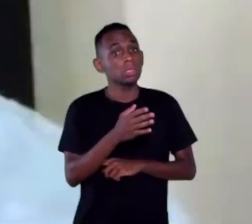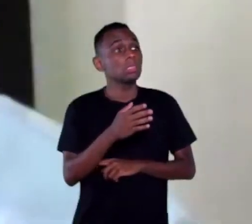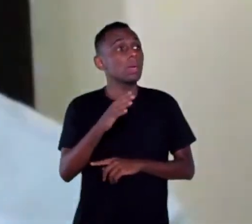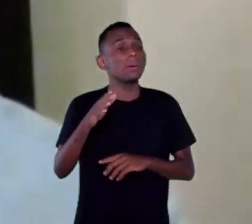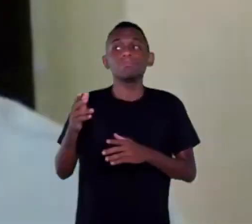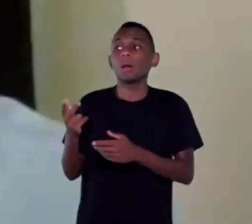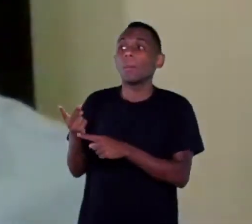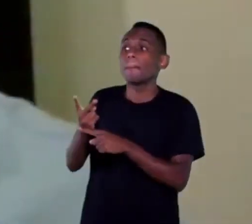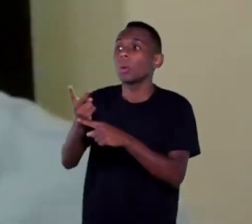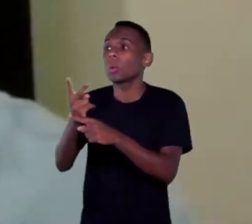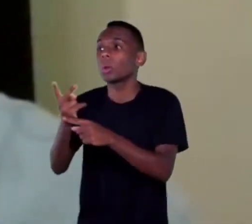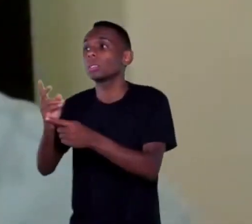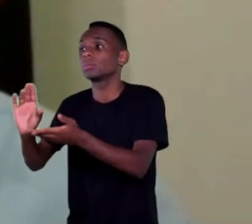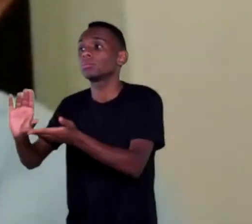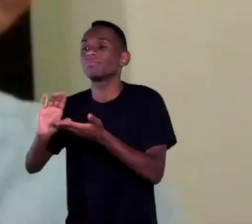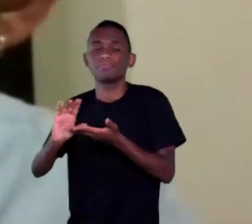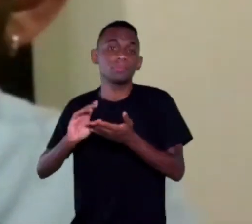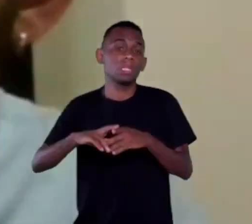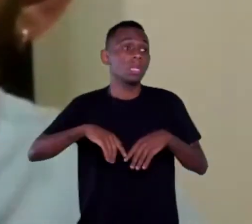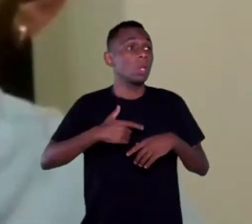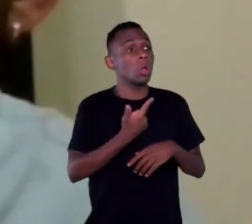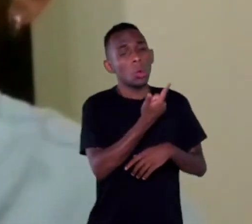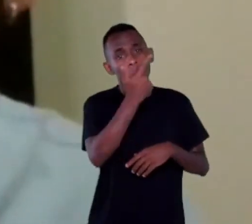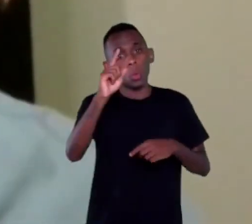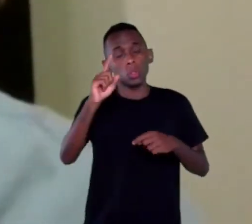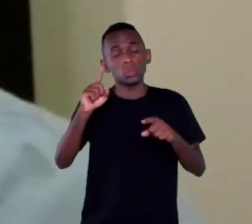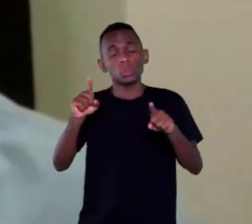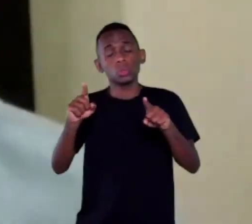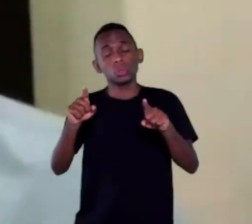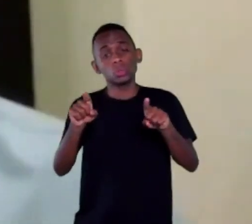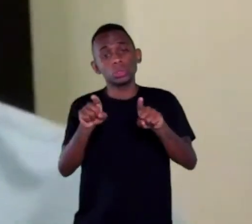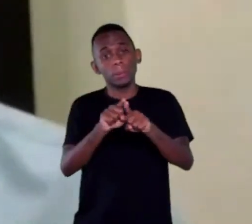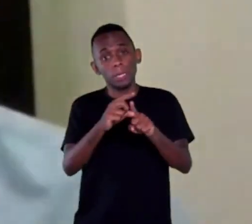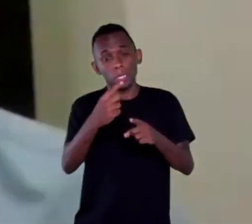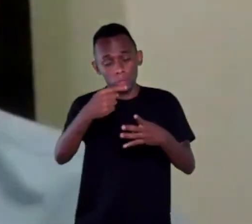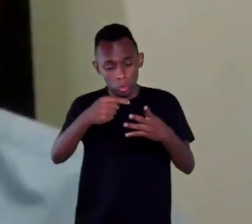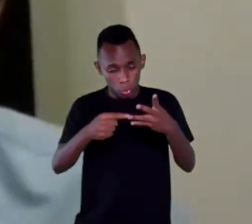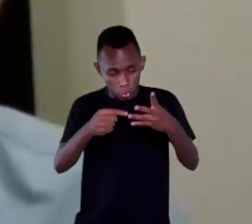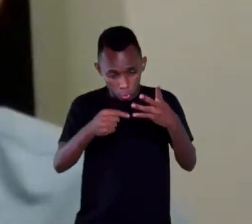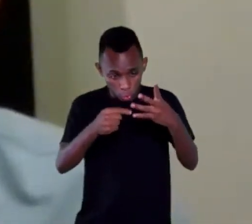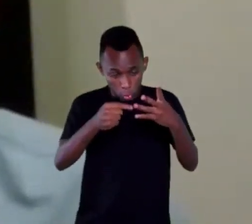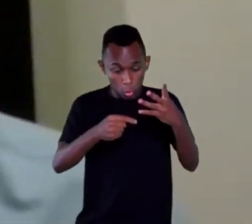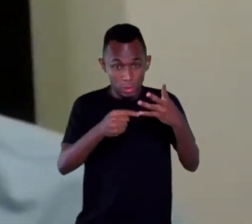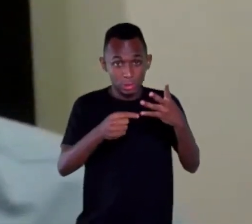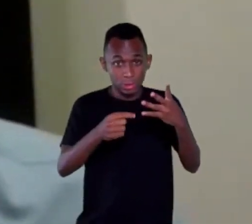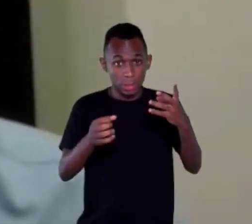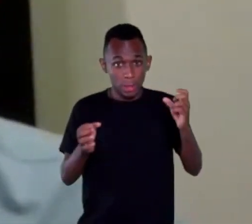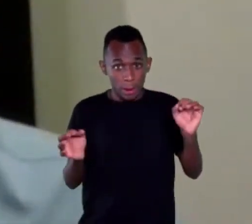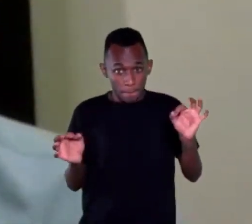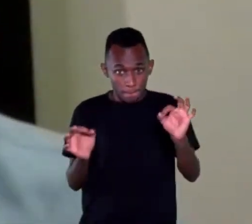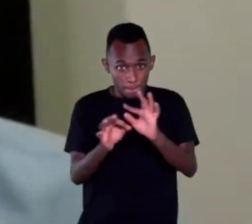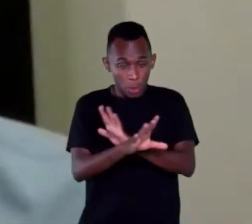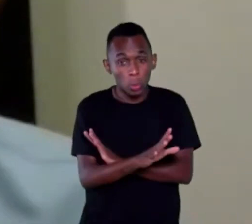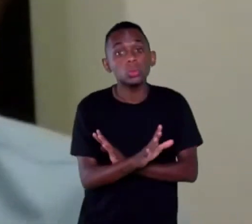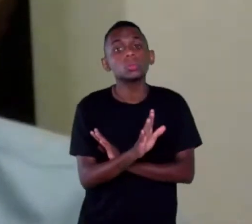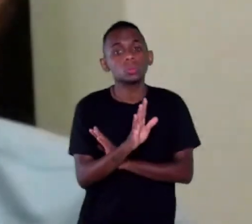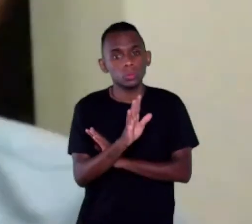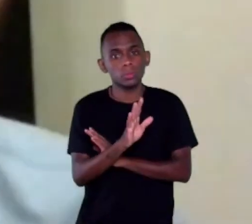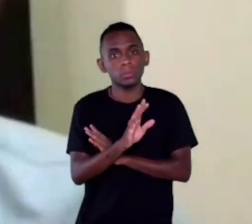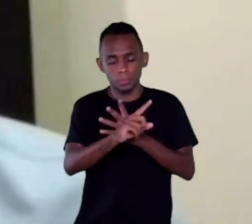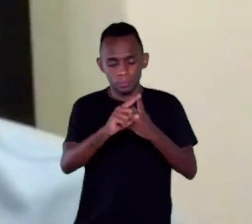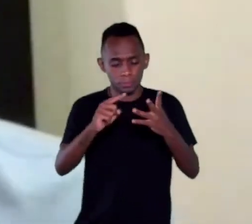recursos. E tem outros 2 que eu não tenho aqui para mostrar. Até um está ficando pronto hoje, mas está em Belo Horizonte, que é o